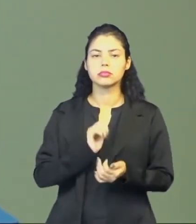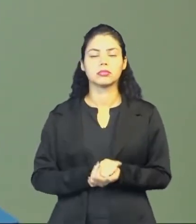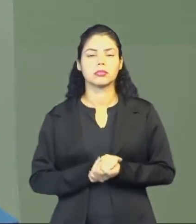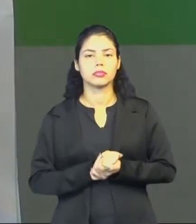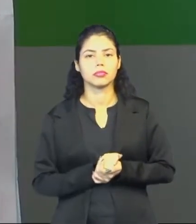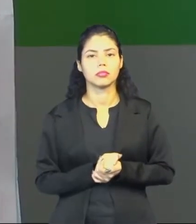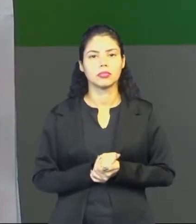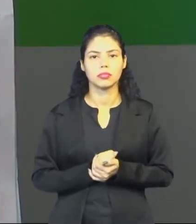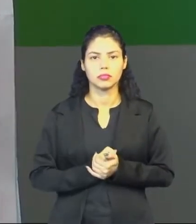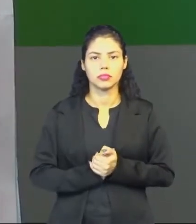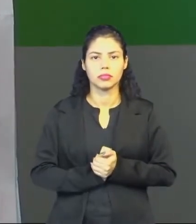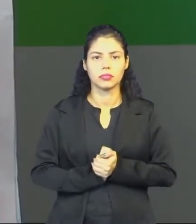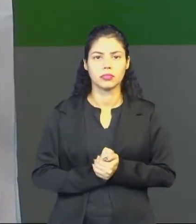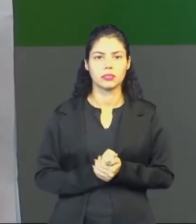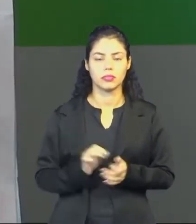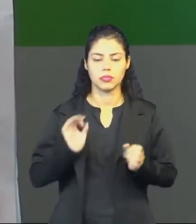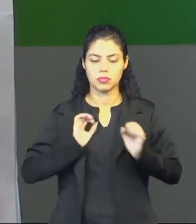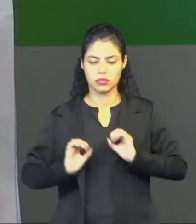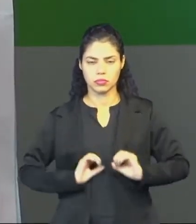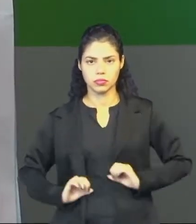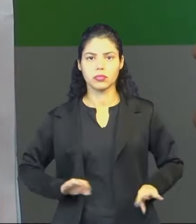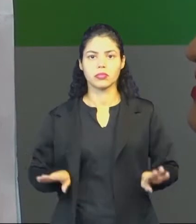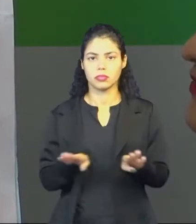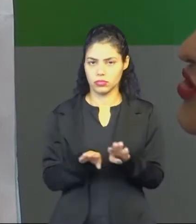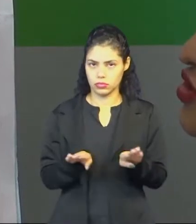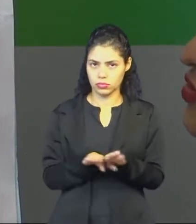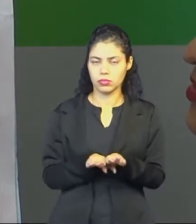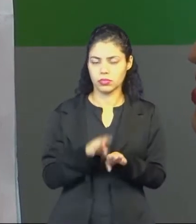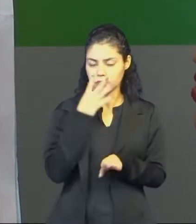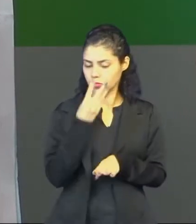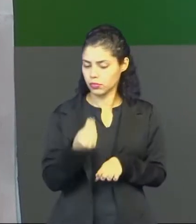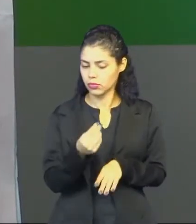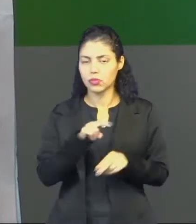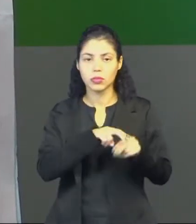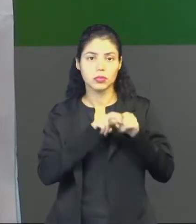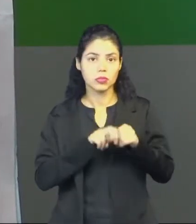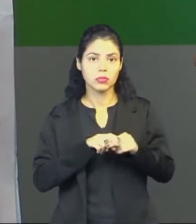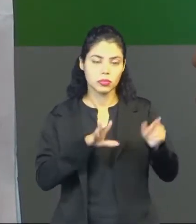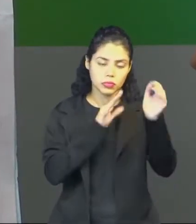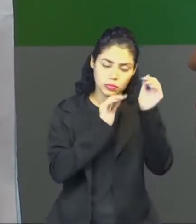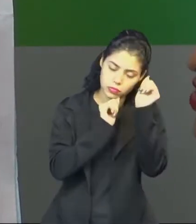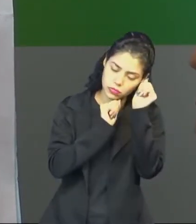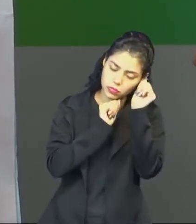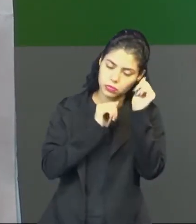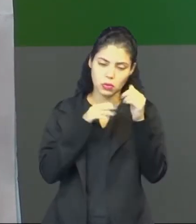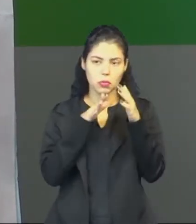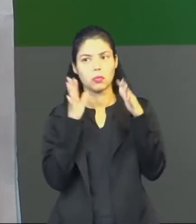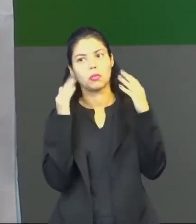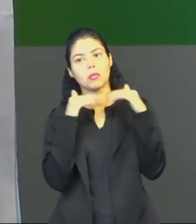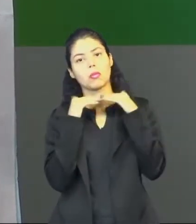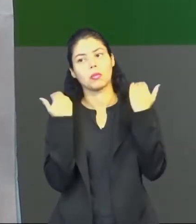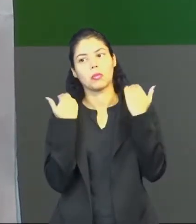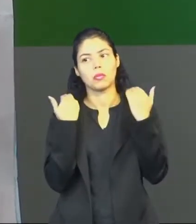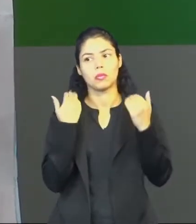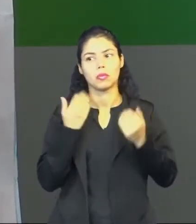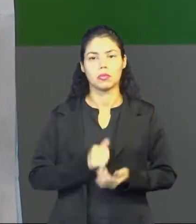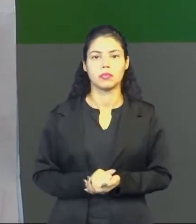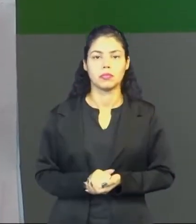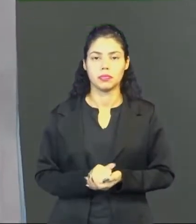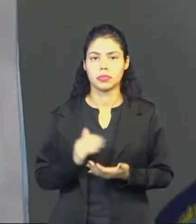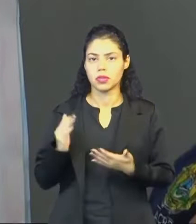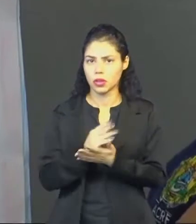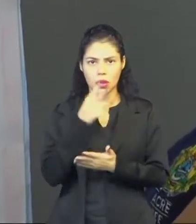história aqui, ó. A onça queria pegar a raposa, por isso ela se fingiu de morta. Os bichos vieram ver a onça